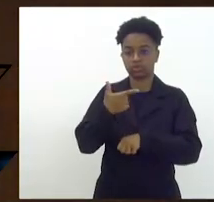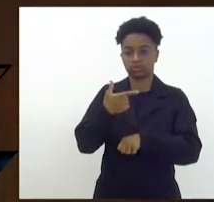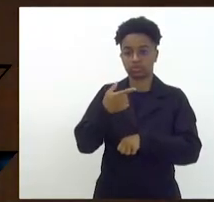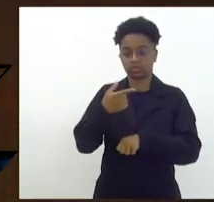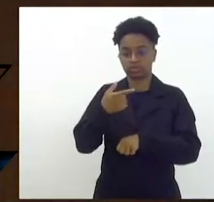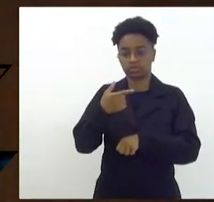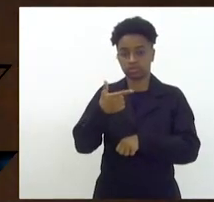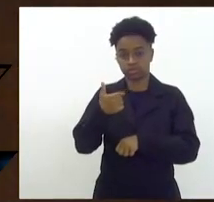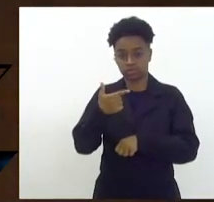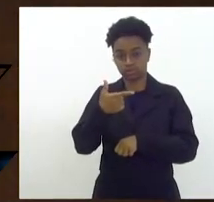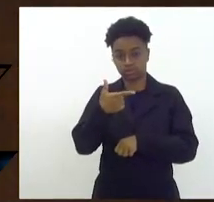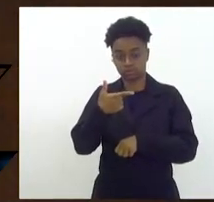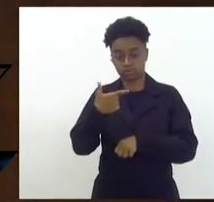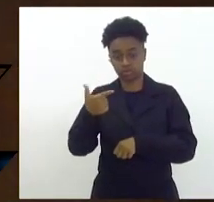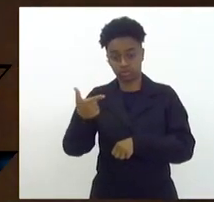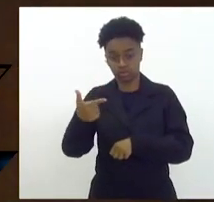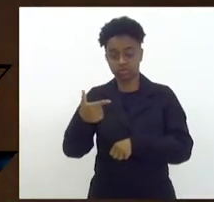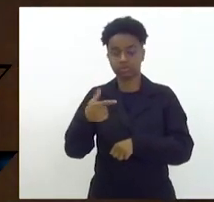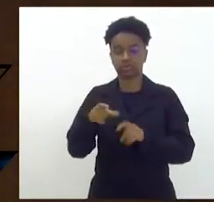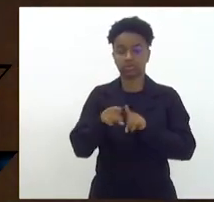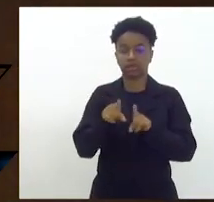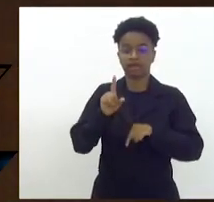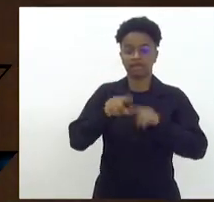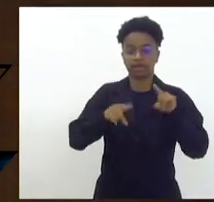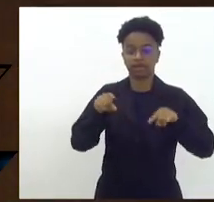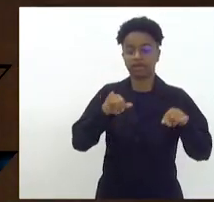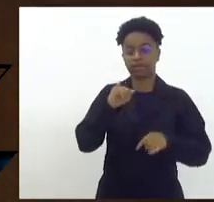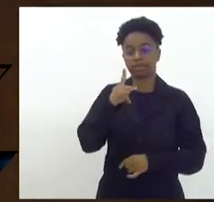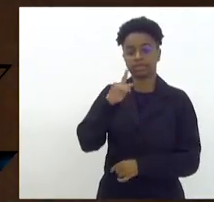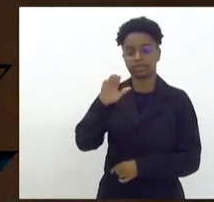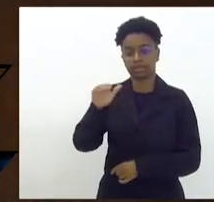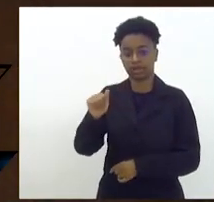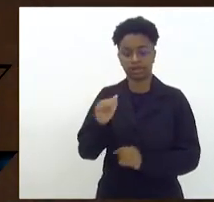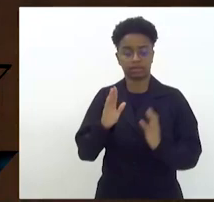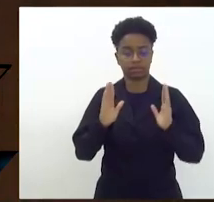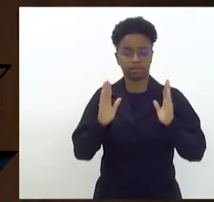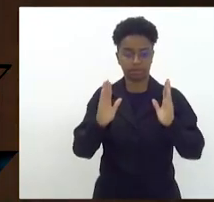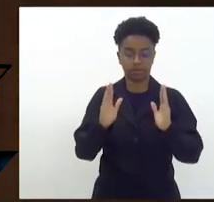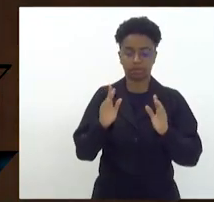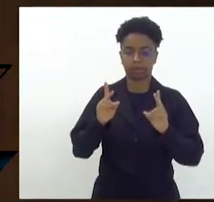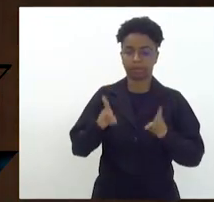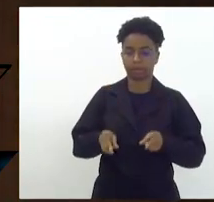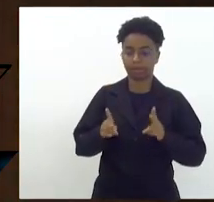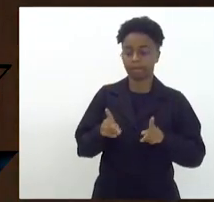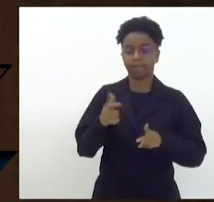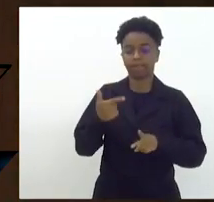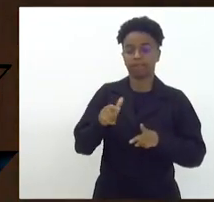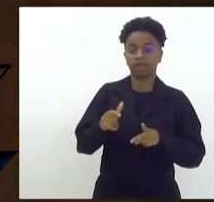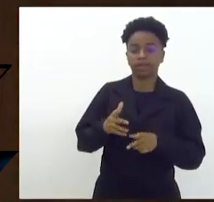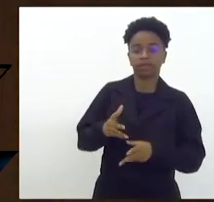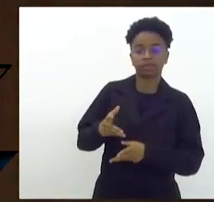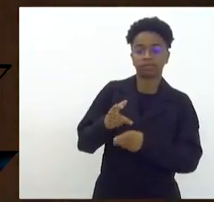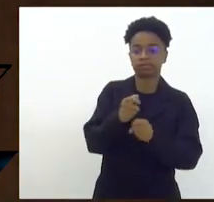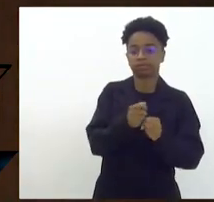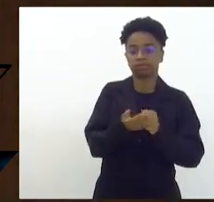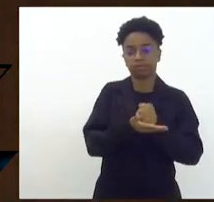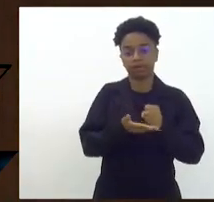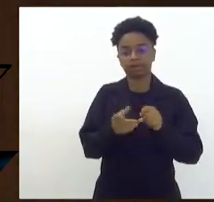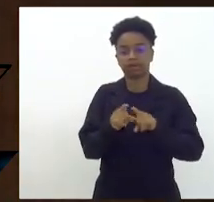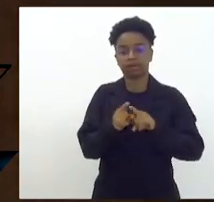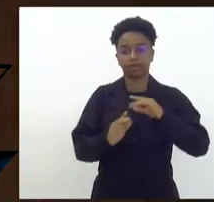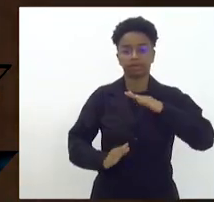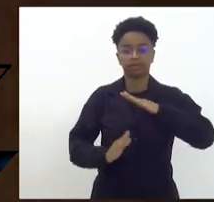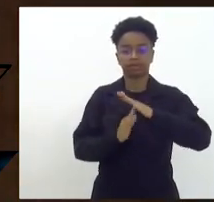da Constituição Federal em variação do IPCA no mesmo período não se inclui a base de cálculo e no limite das despesas primárias